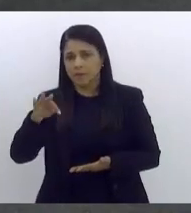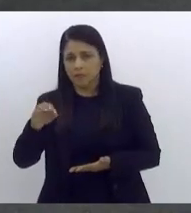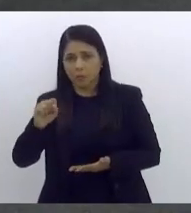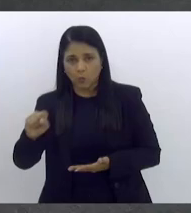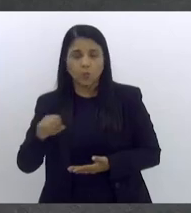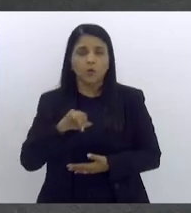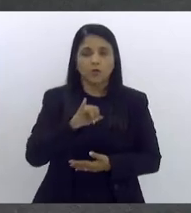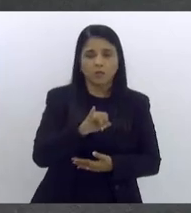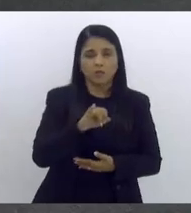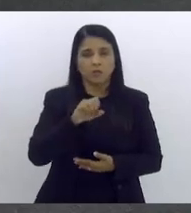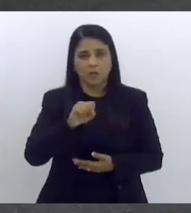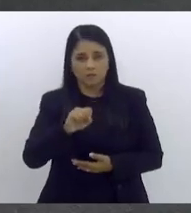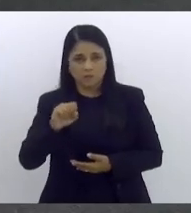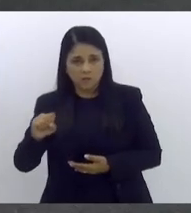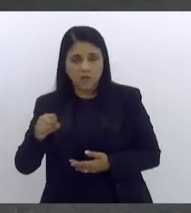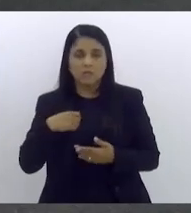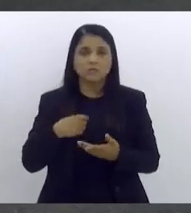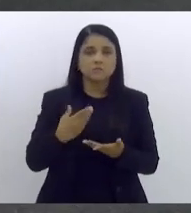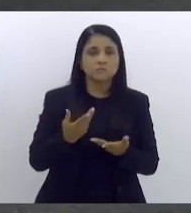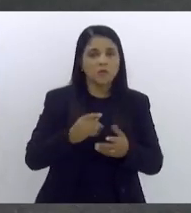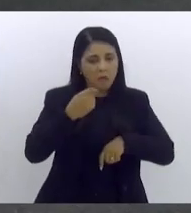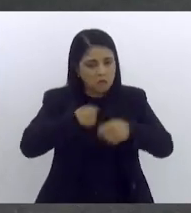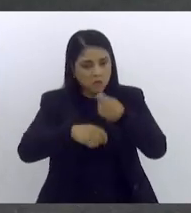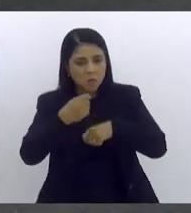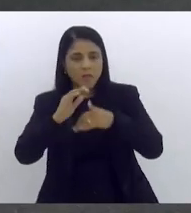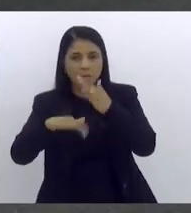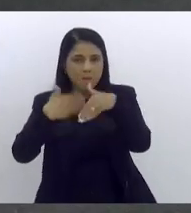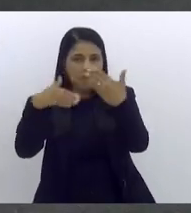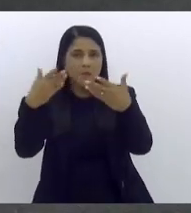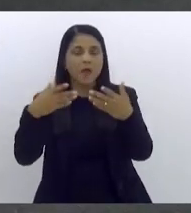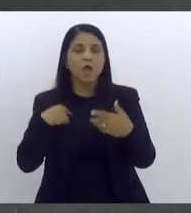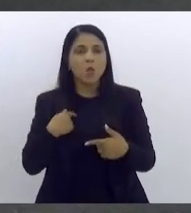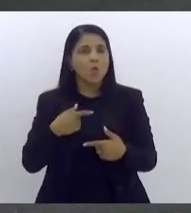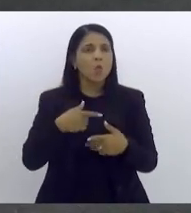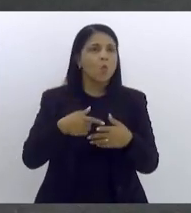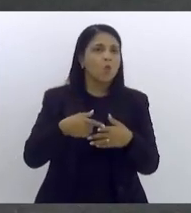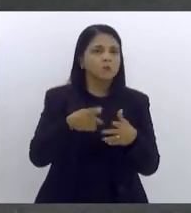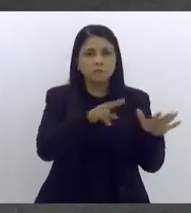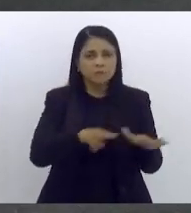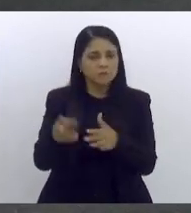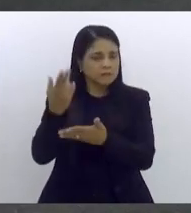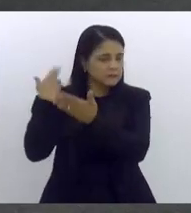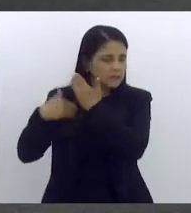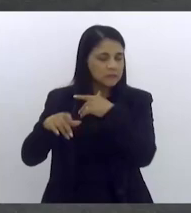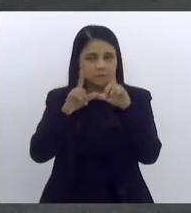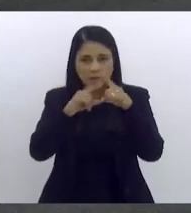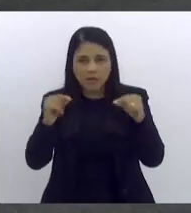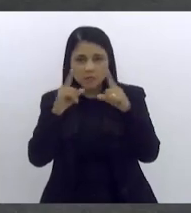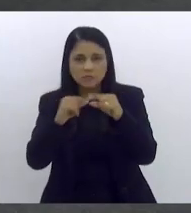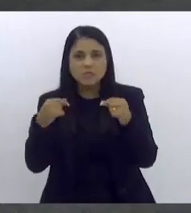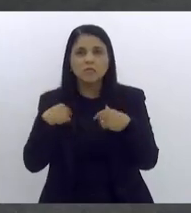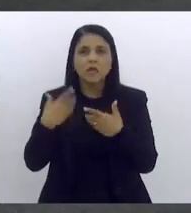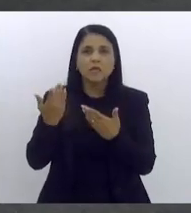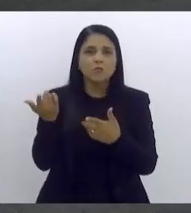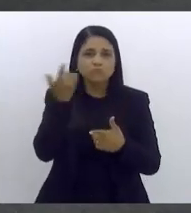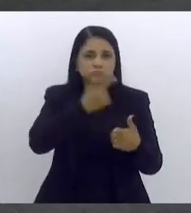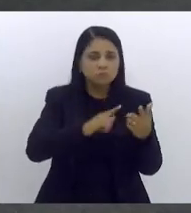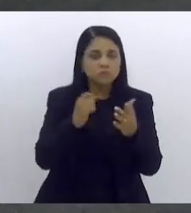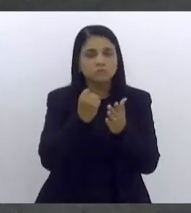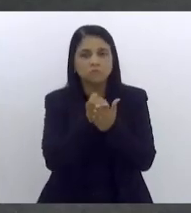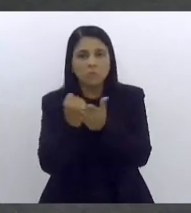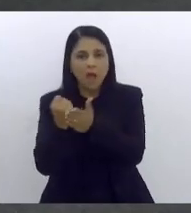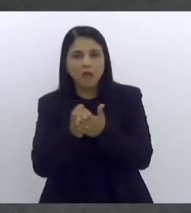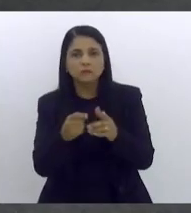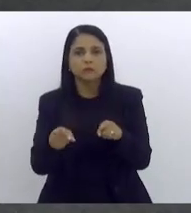a nossa economia, buscar recursos federais, como eu fui fazer semana passada em Brasília, destravar o PAC das encostas, fazer